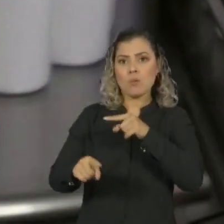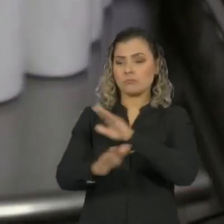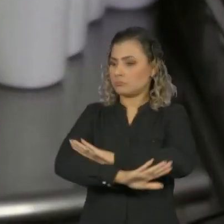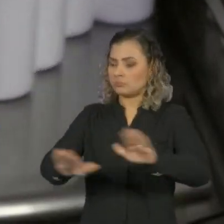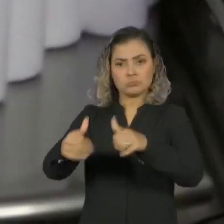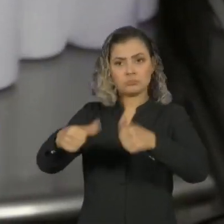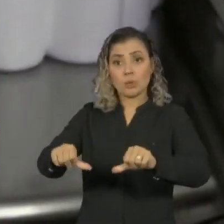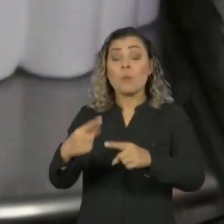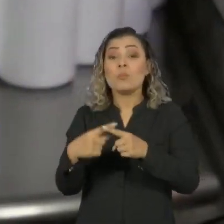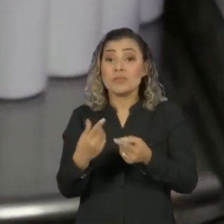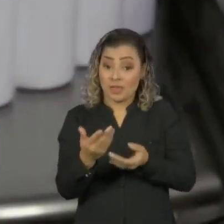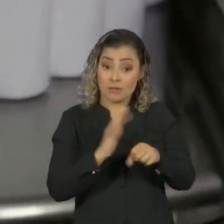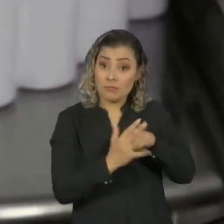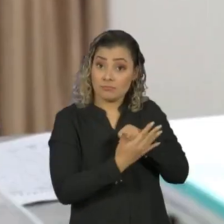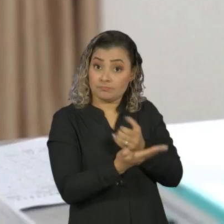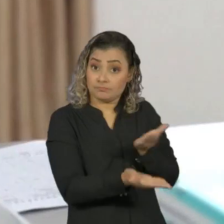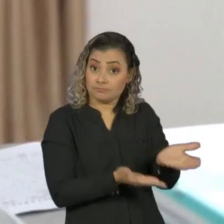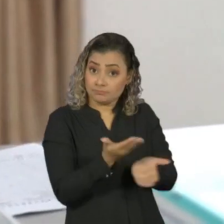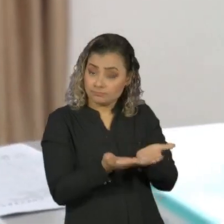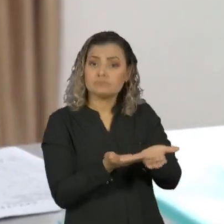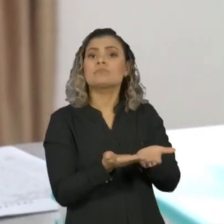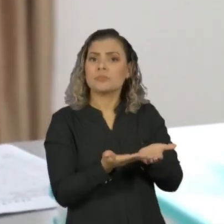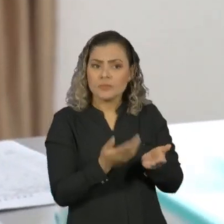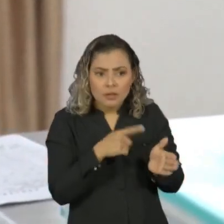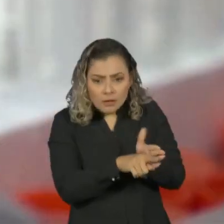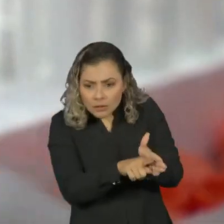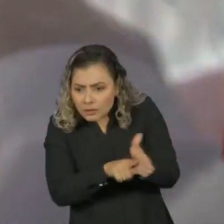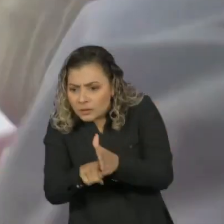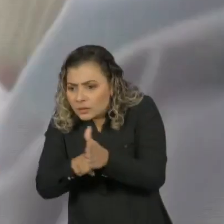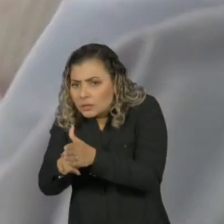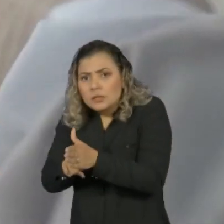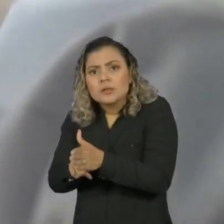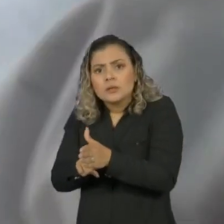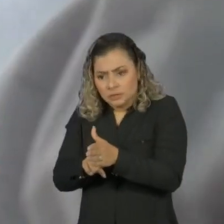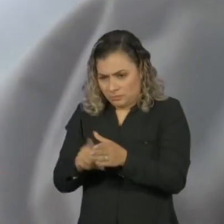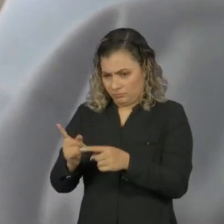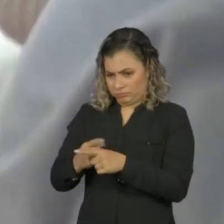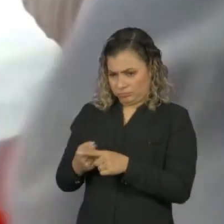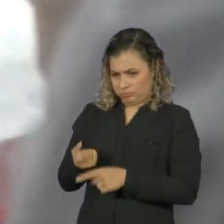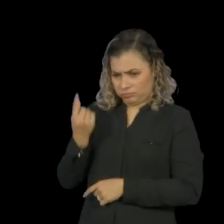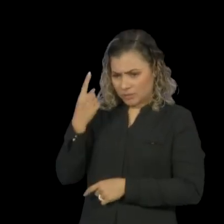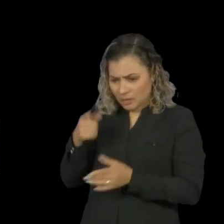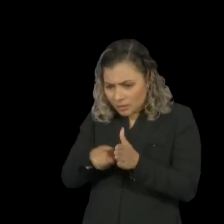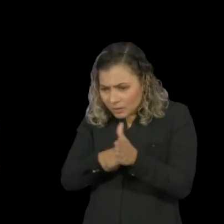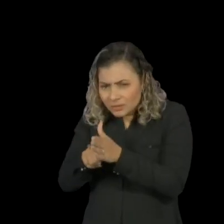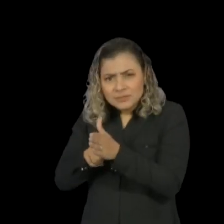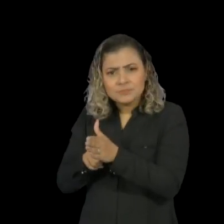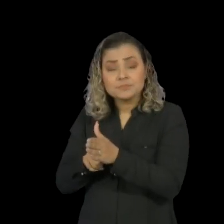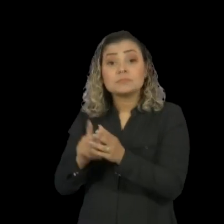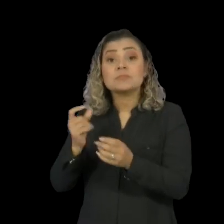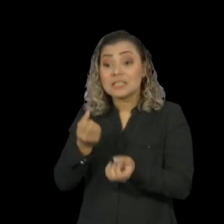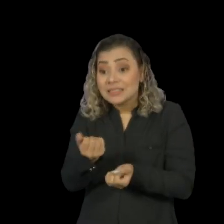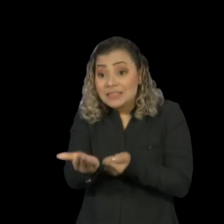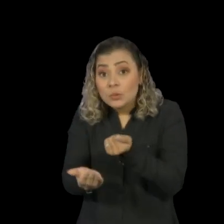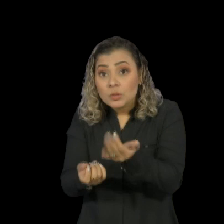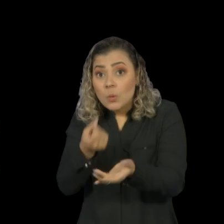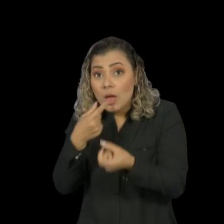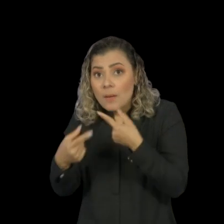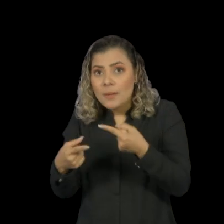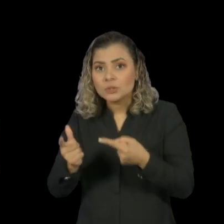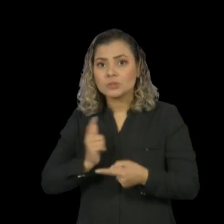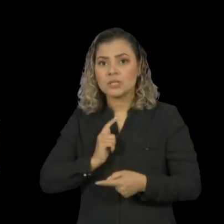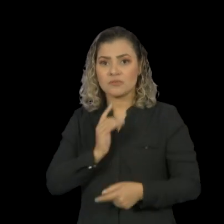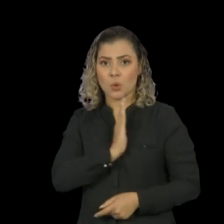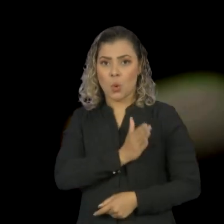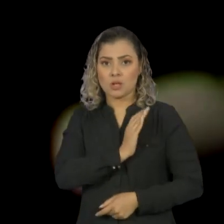a doença do novo coronavírus. Segundo a revista médica britânica The Lancet, quem recebeu o medicamento teve seus